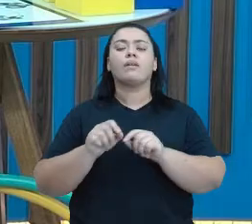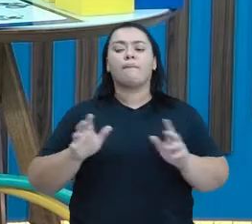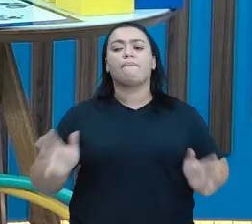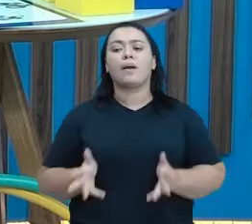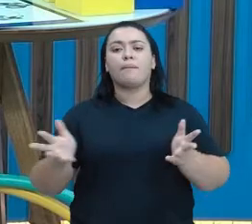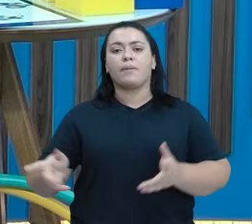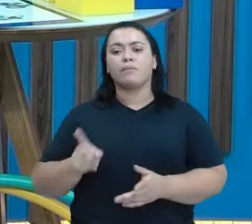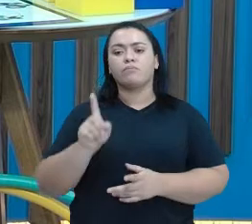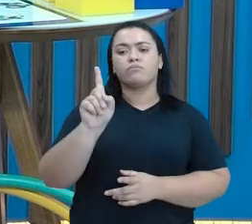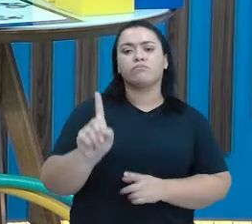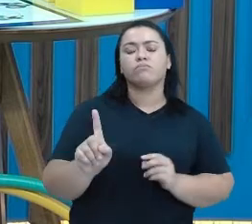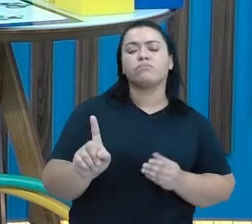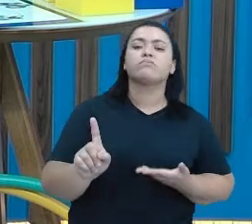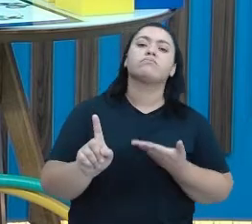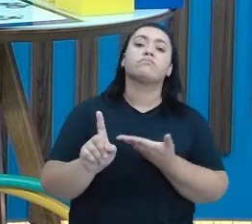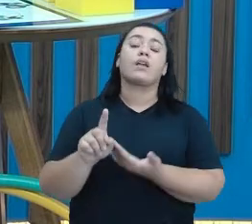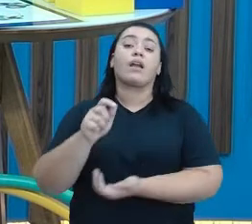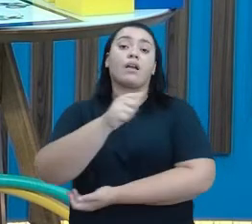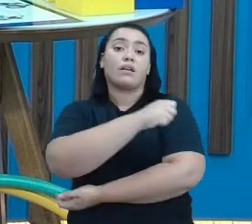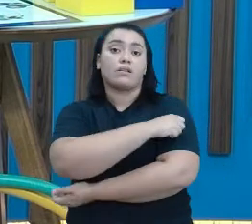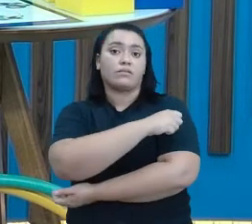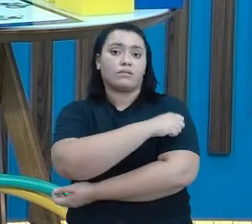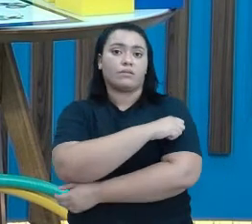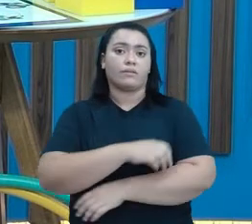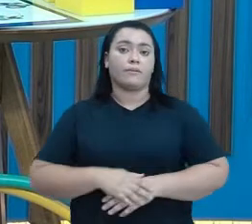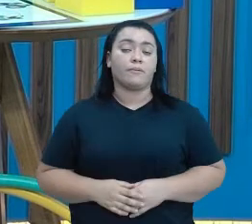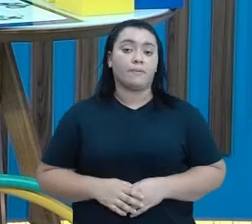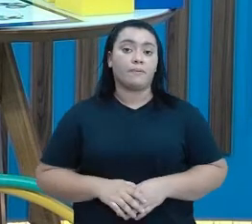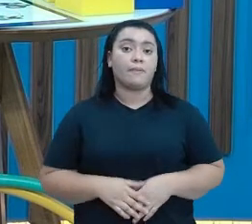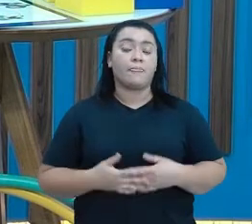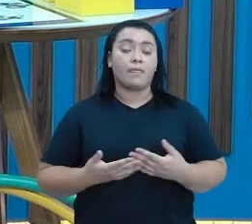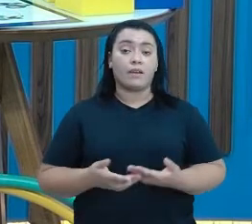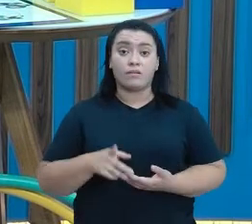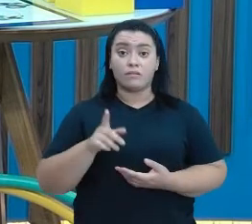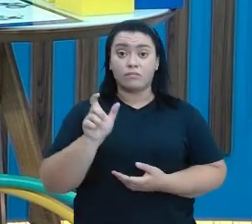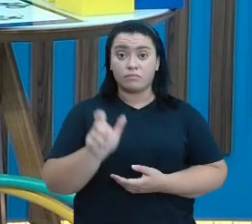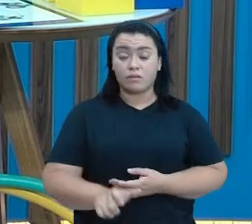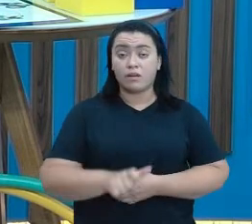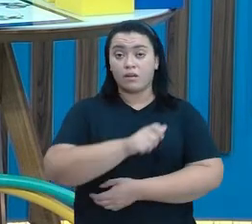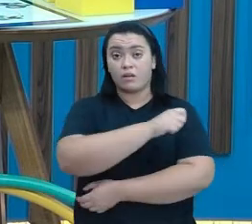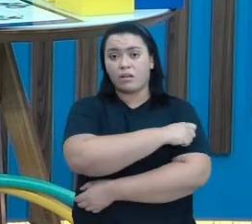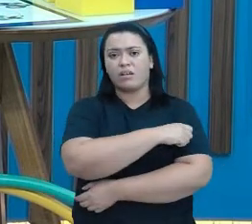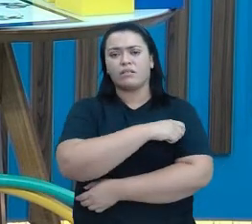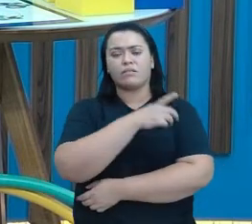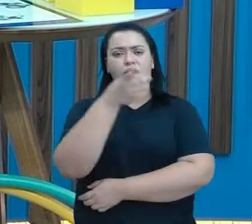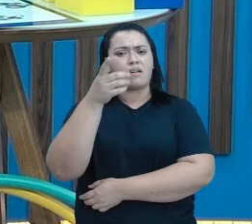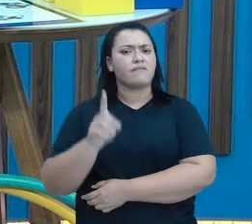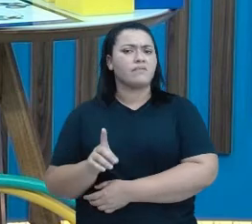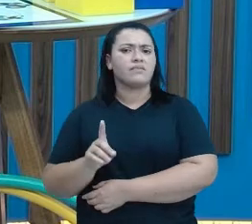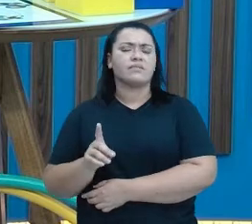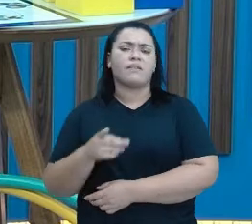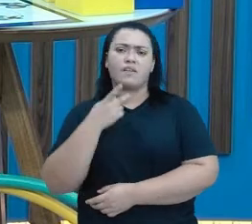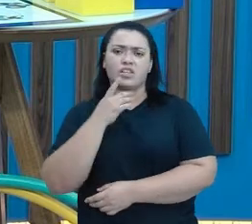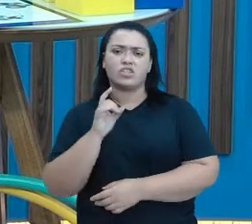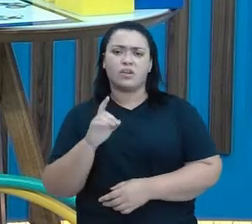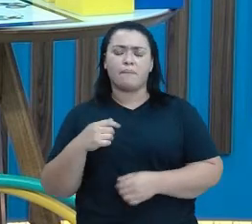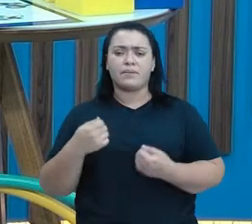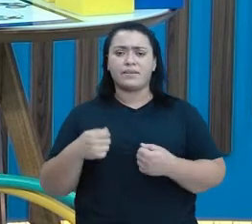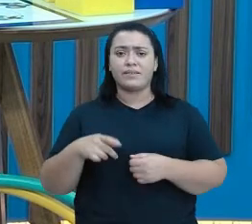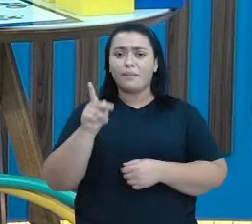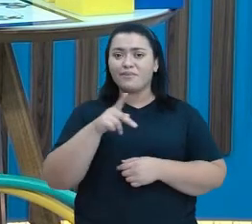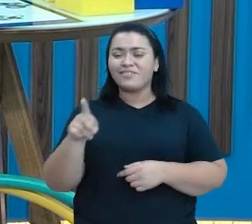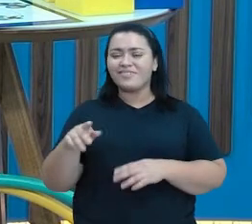do estudante. Então, esse estudante com deficiência, ele não precisa só do professor da